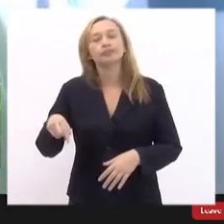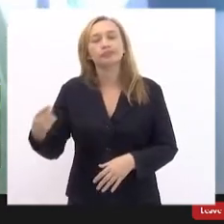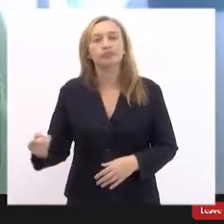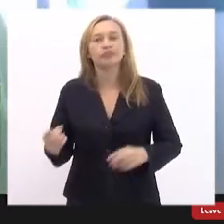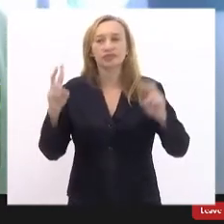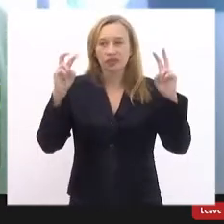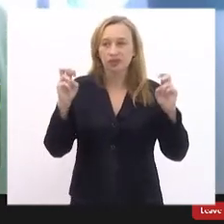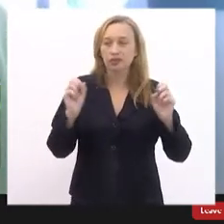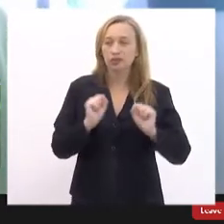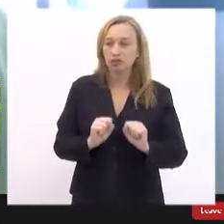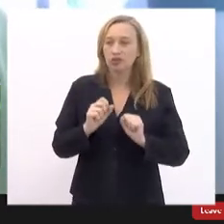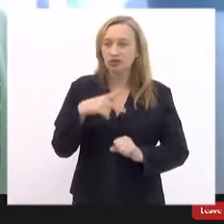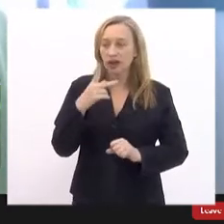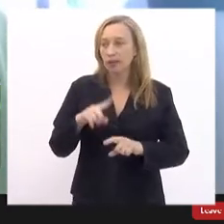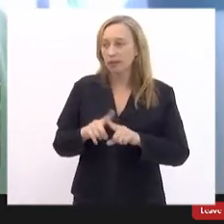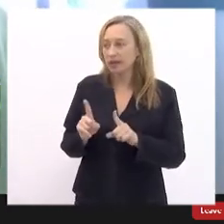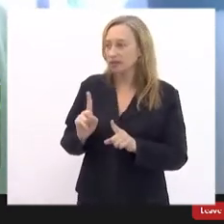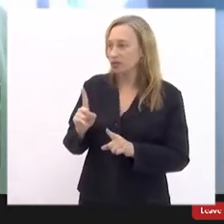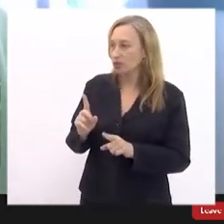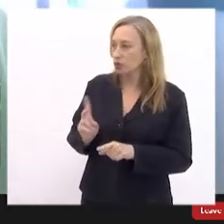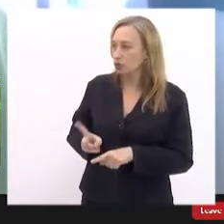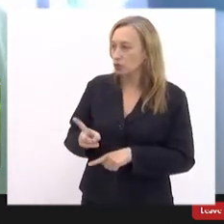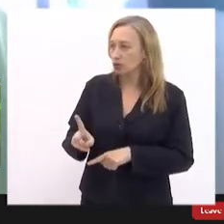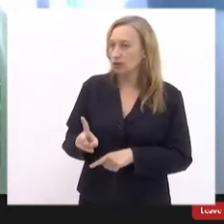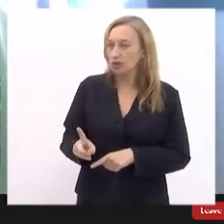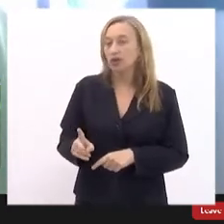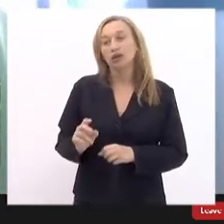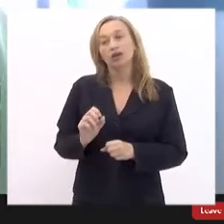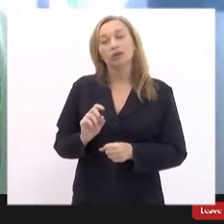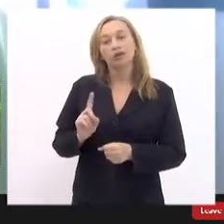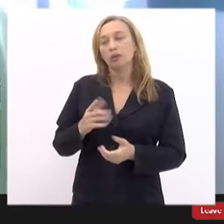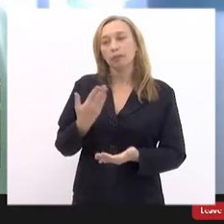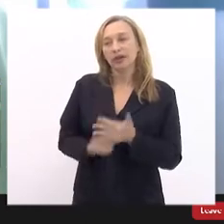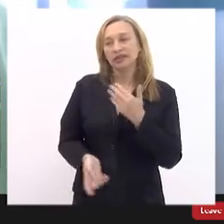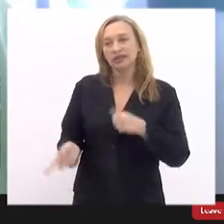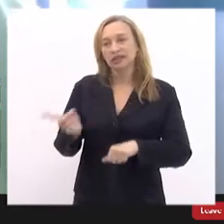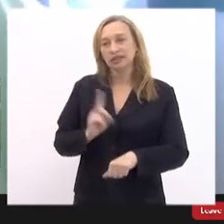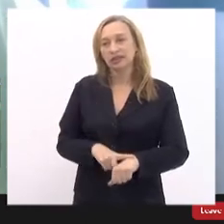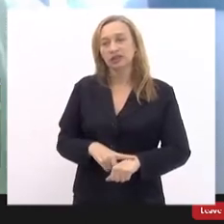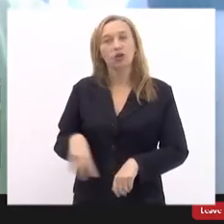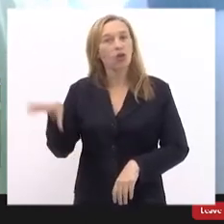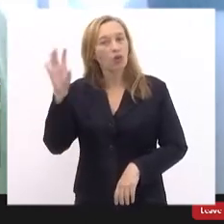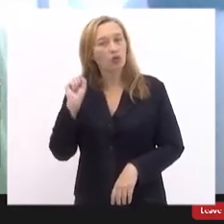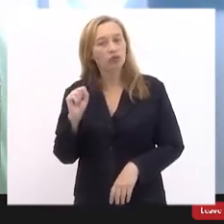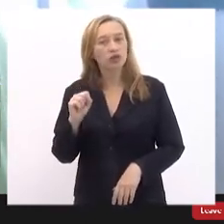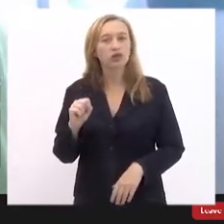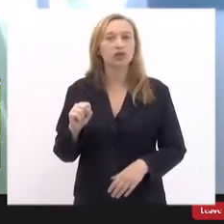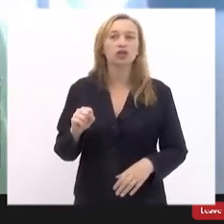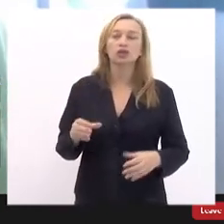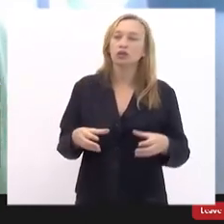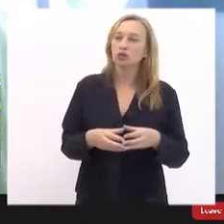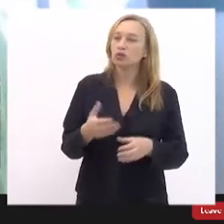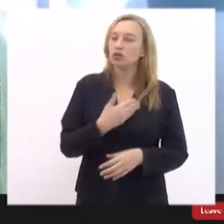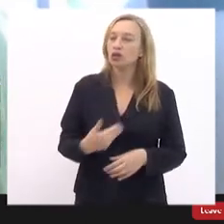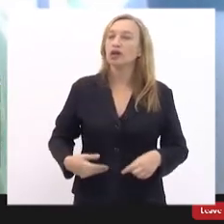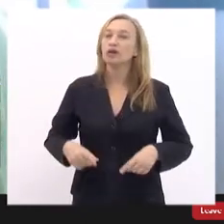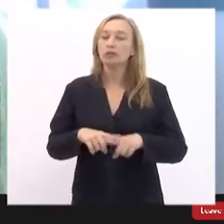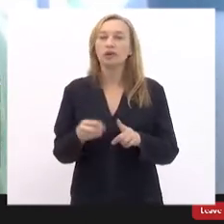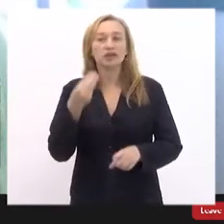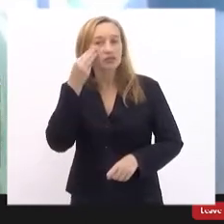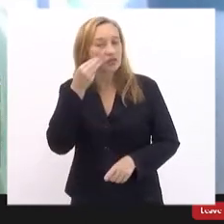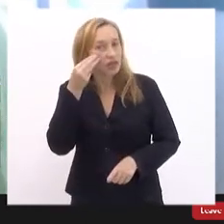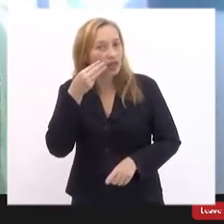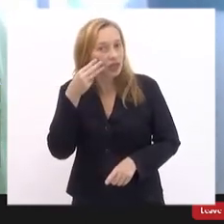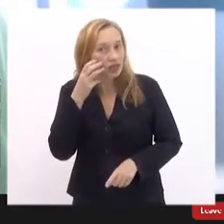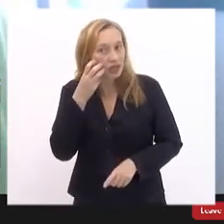mas não vou tocar aqui para não perder tempo e ouvirmos logo as autoridades, mas, Valdec, a minha